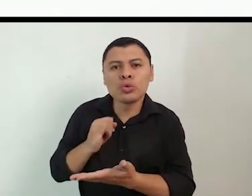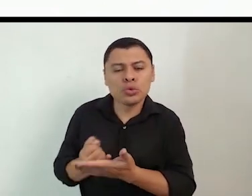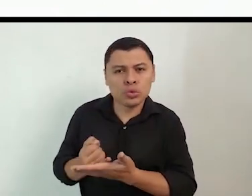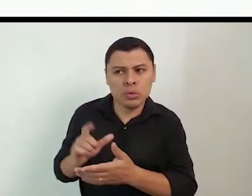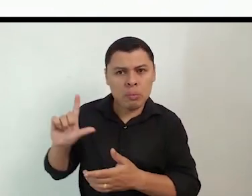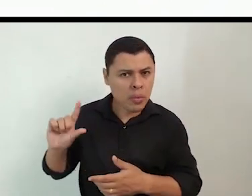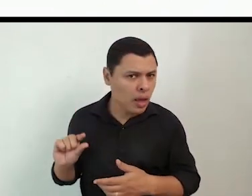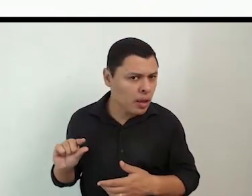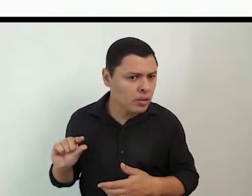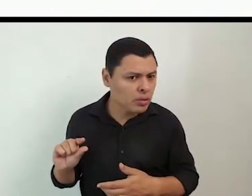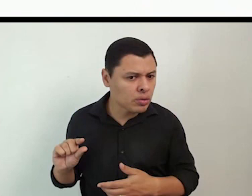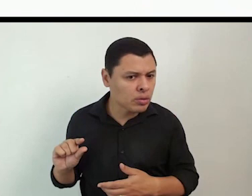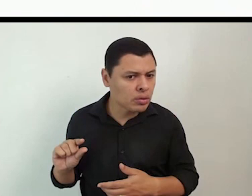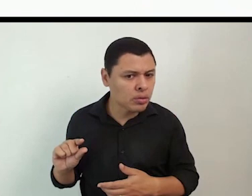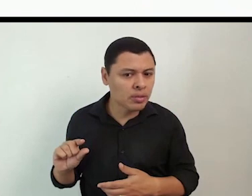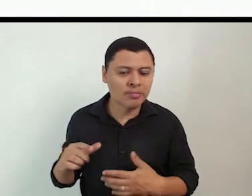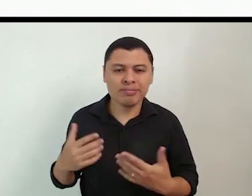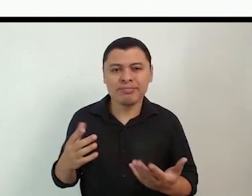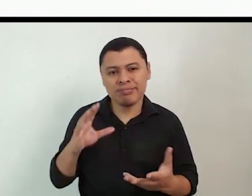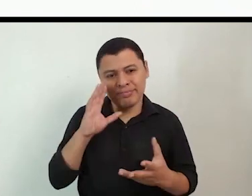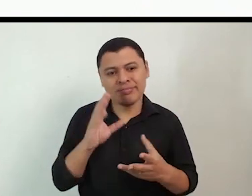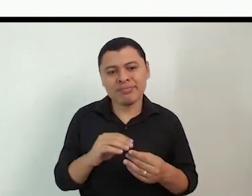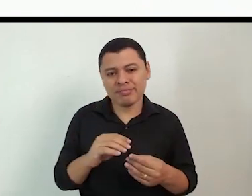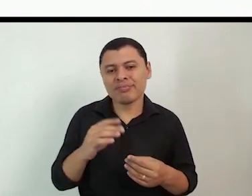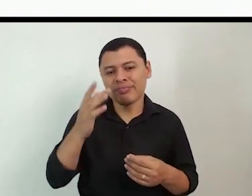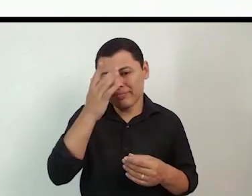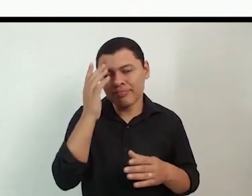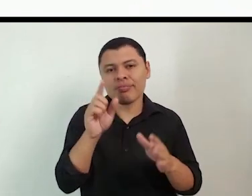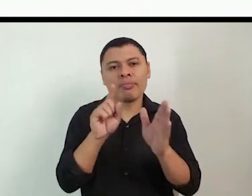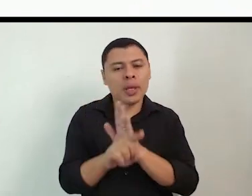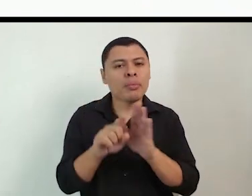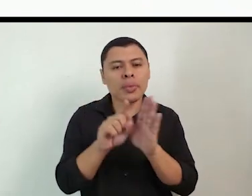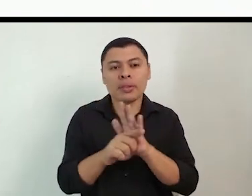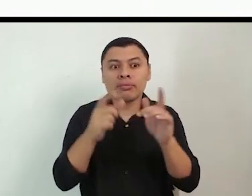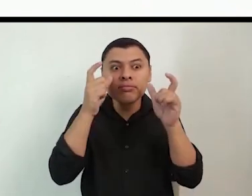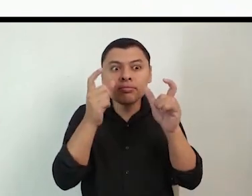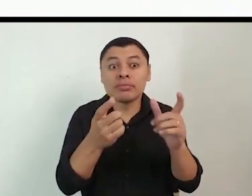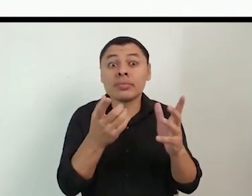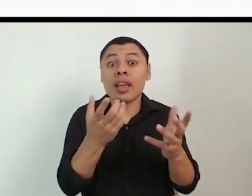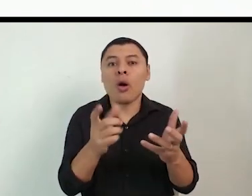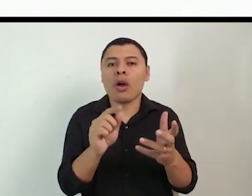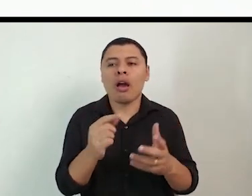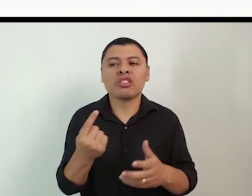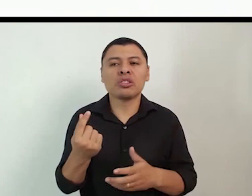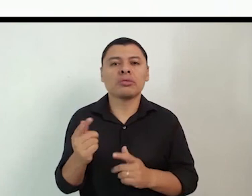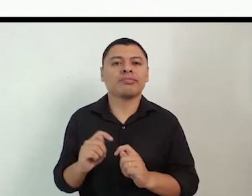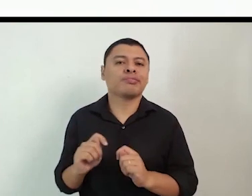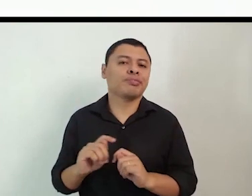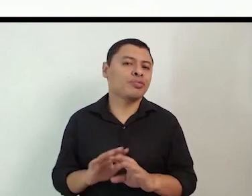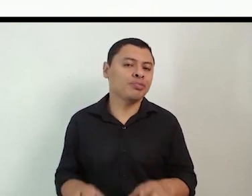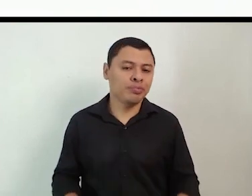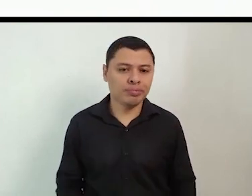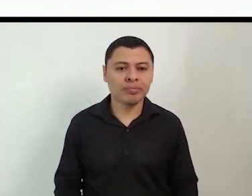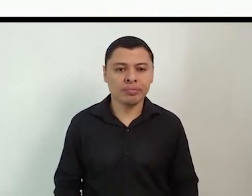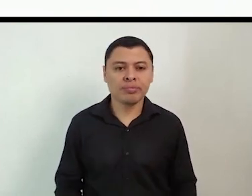claro qual as maiores perguntas durante uma contratação por cota, né? Em termos